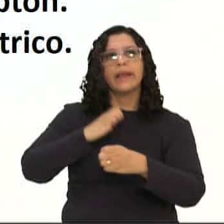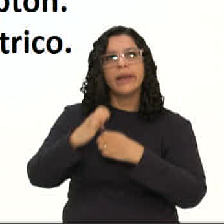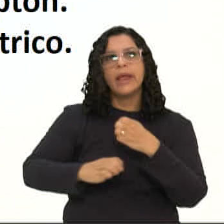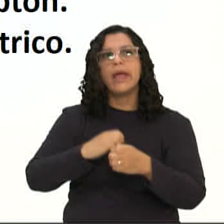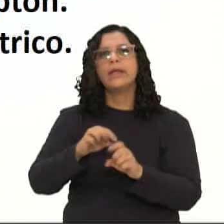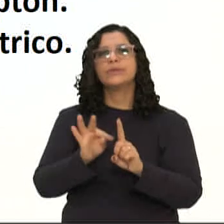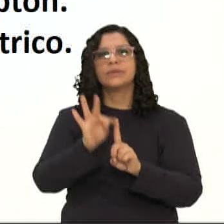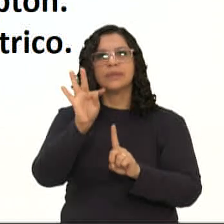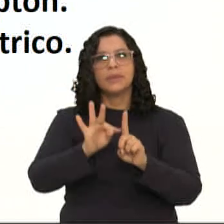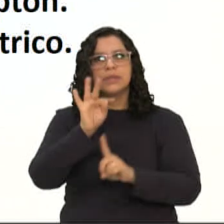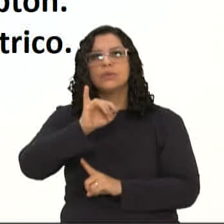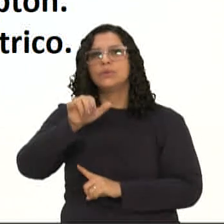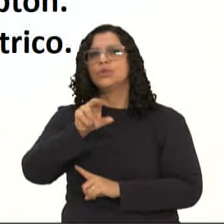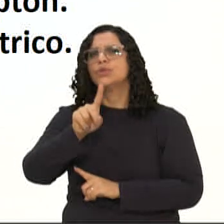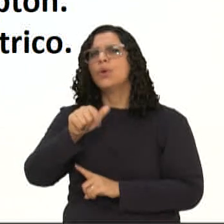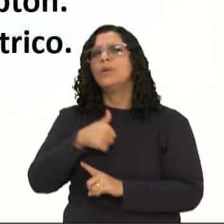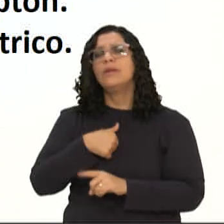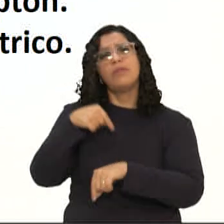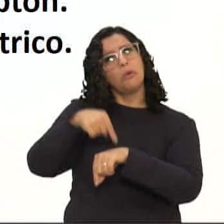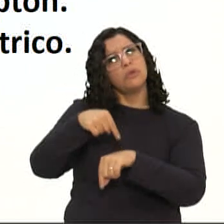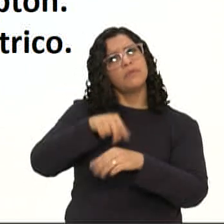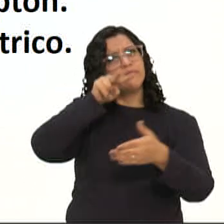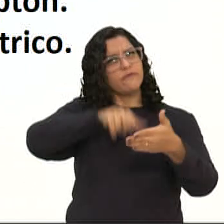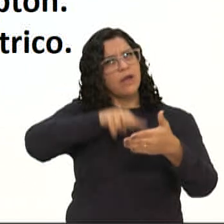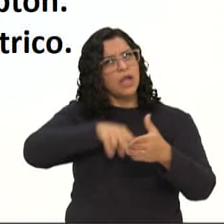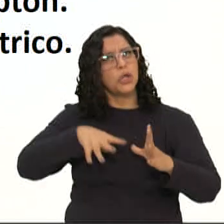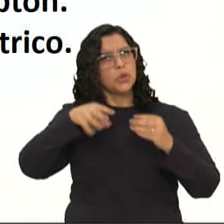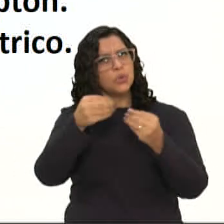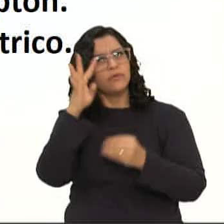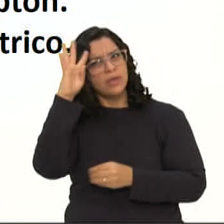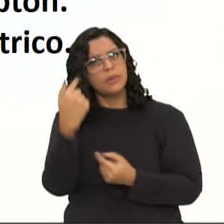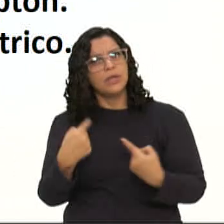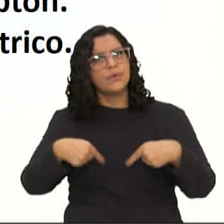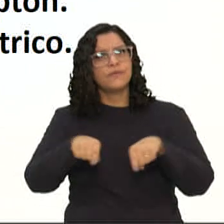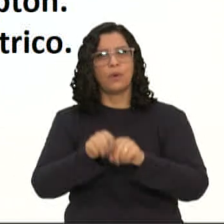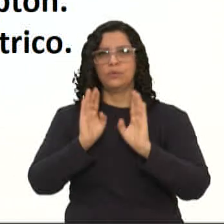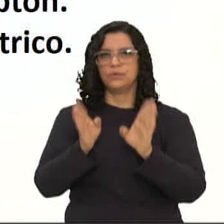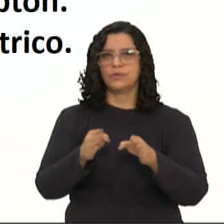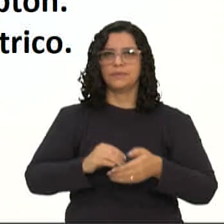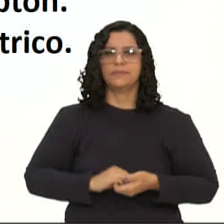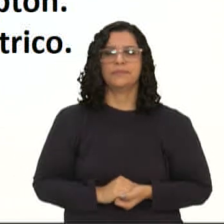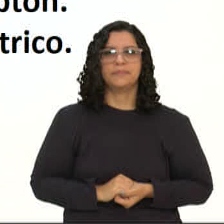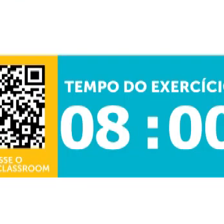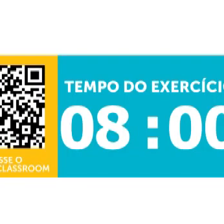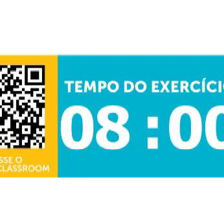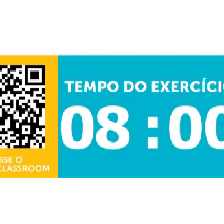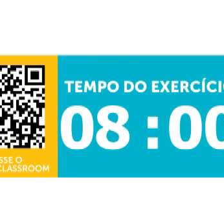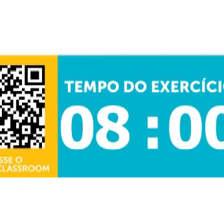elétrons, temperatura, Joule. Eu vou dar um tempinho aí para vocês resolverem e eu já volto aí, tá?